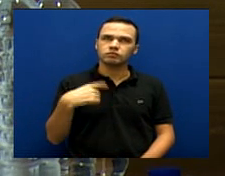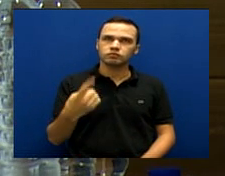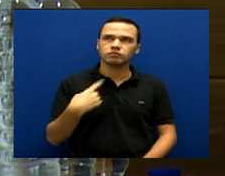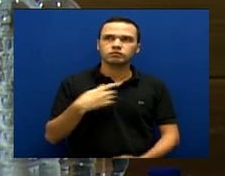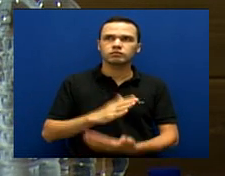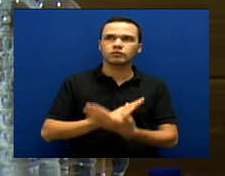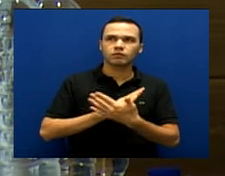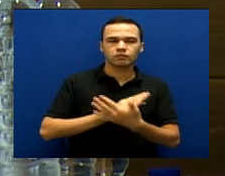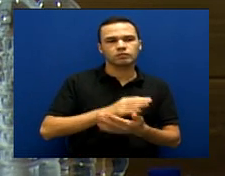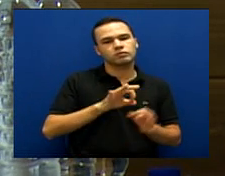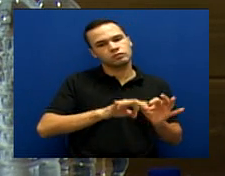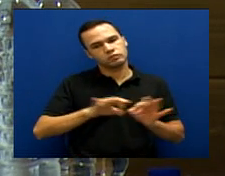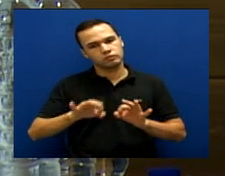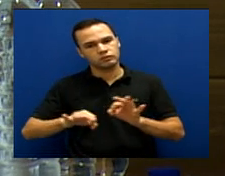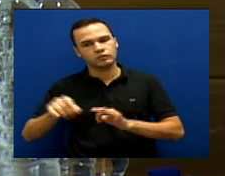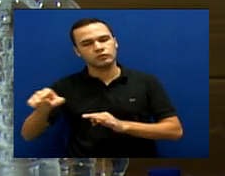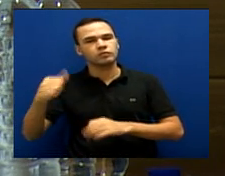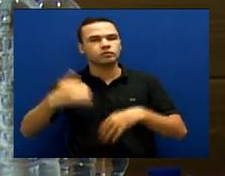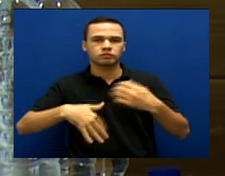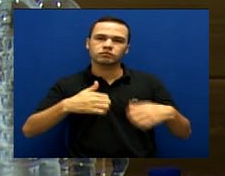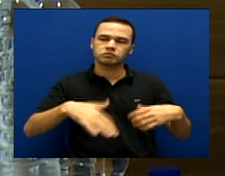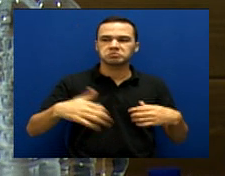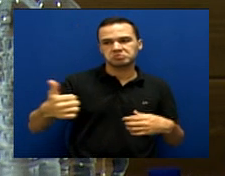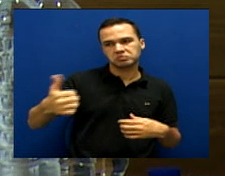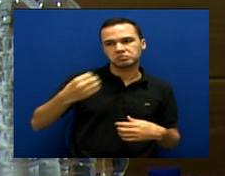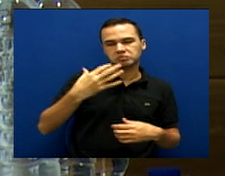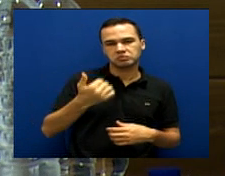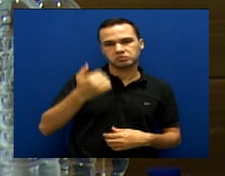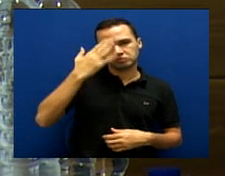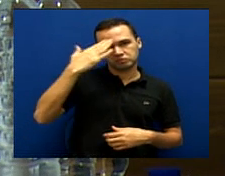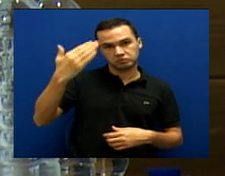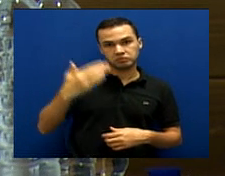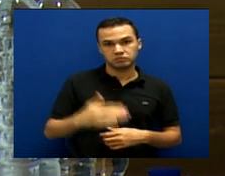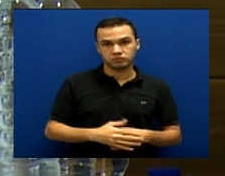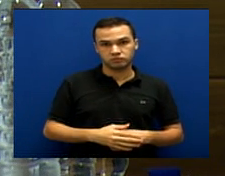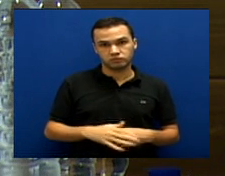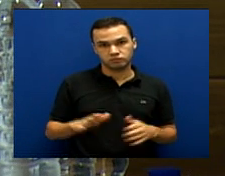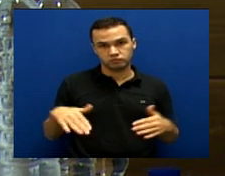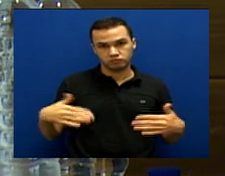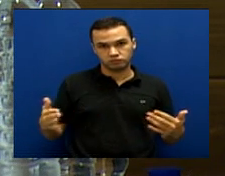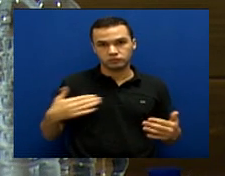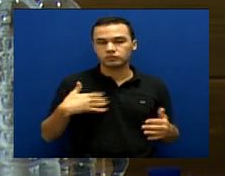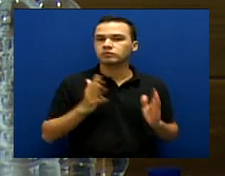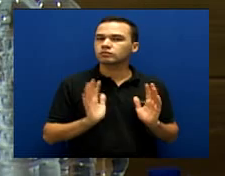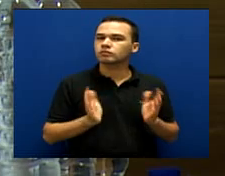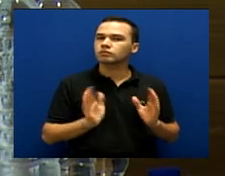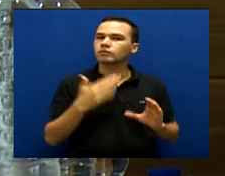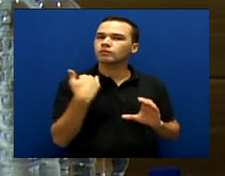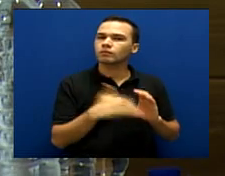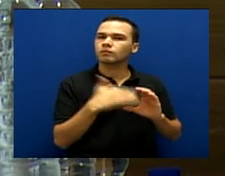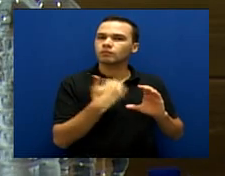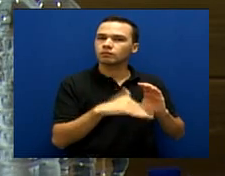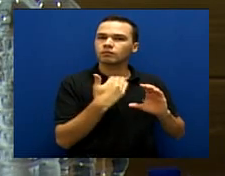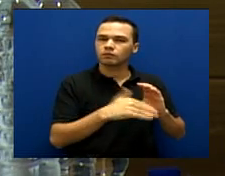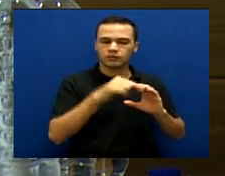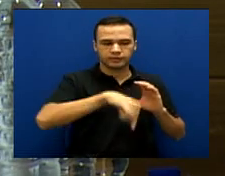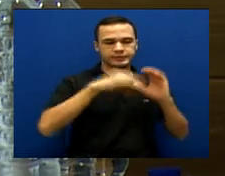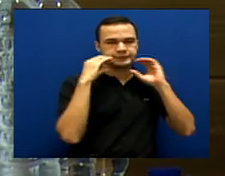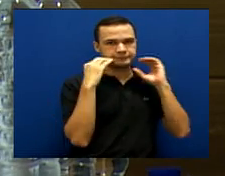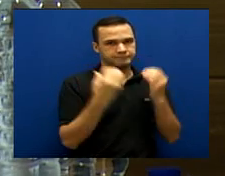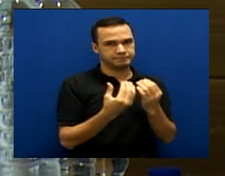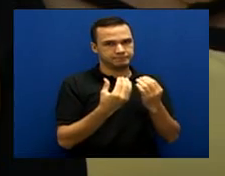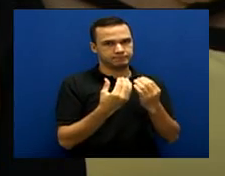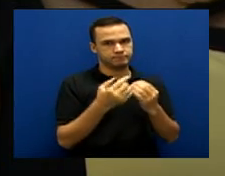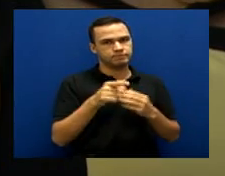um determinadas situações não está dizendo então nós encaminhamos inclusive pra atacantes